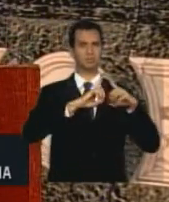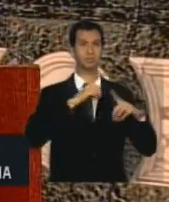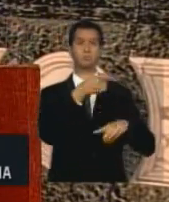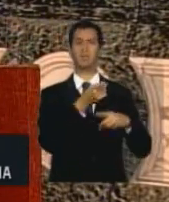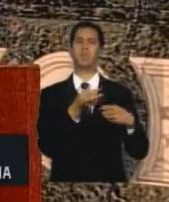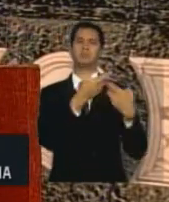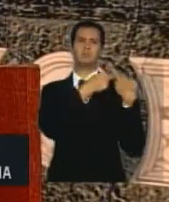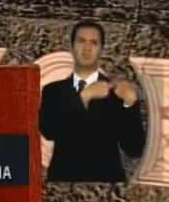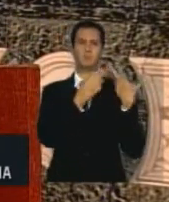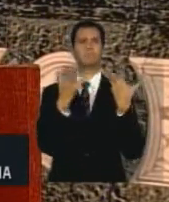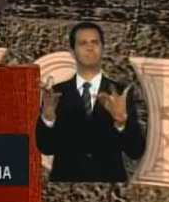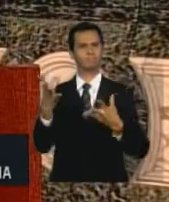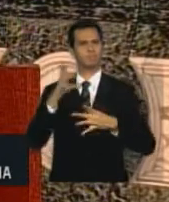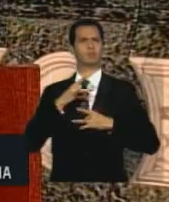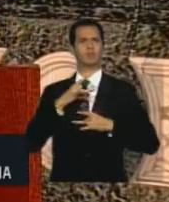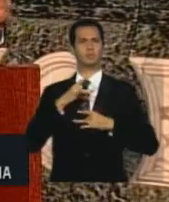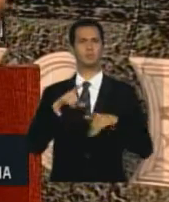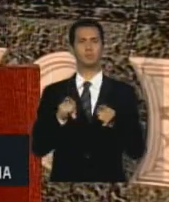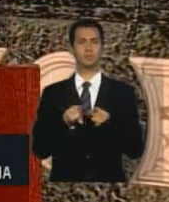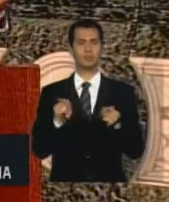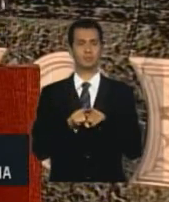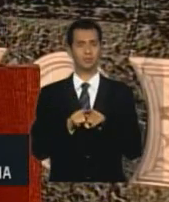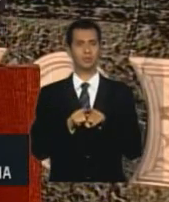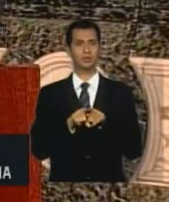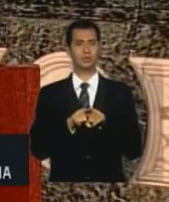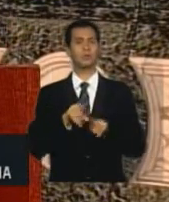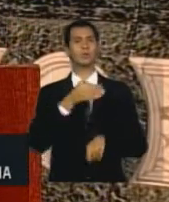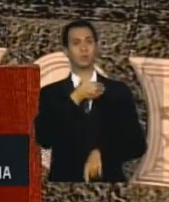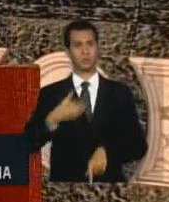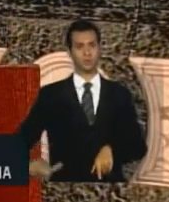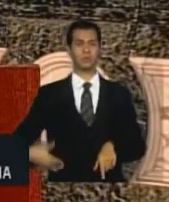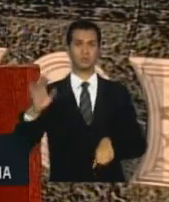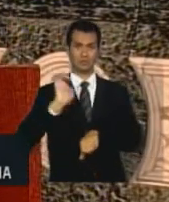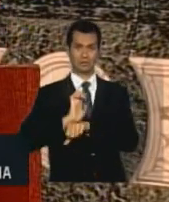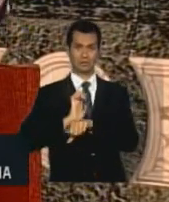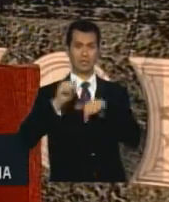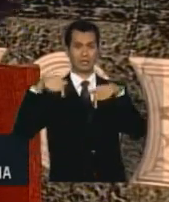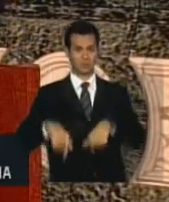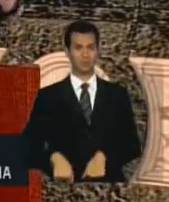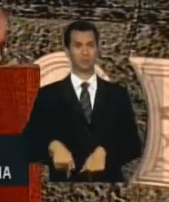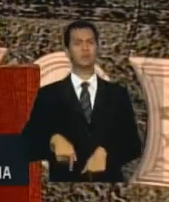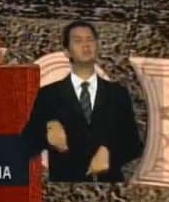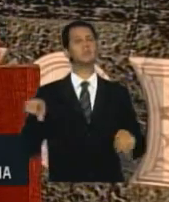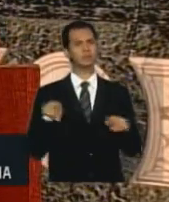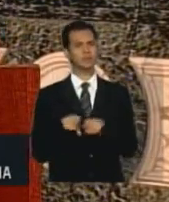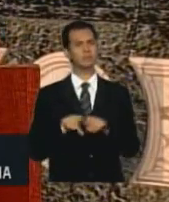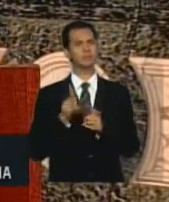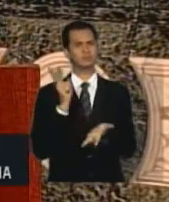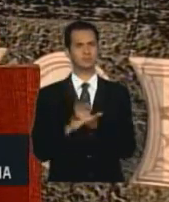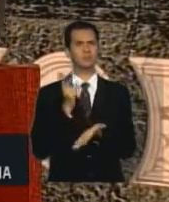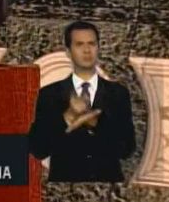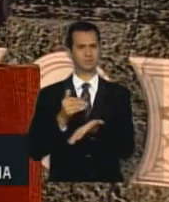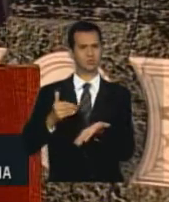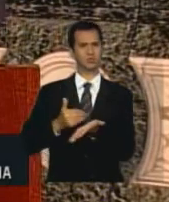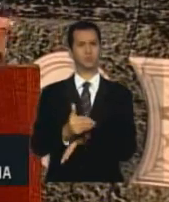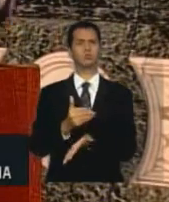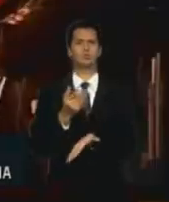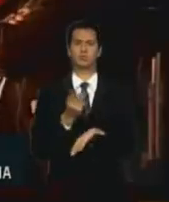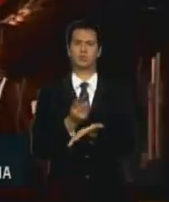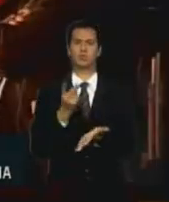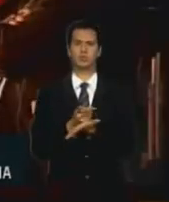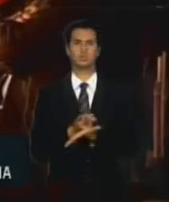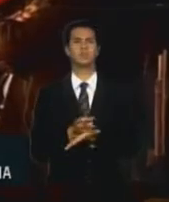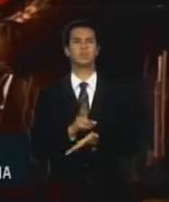responsabilidades federativas, e pela capacidade que teve o governo do Estado de dizer, desde o começo, que